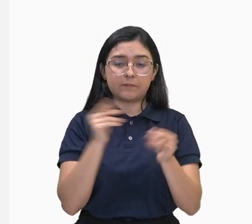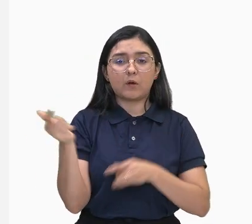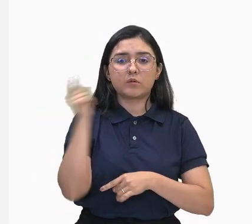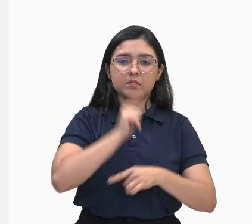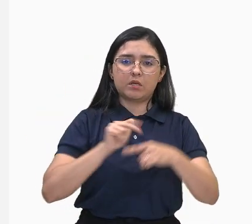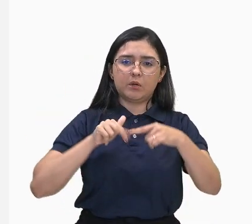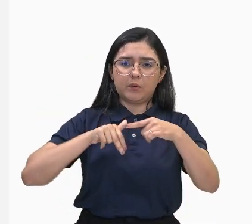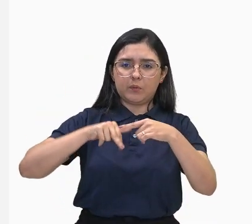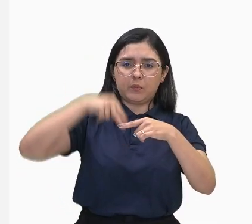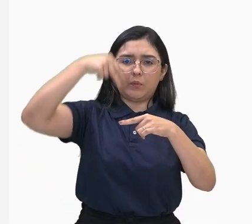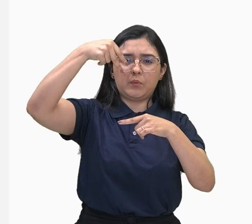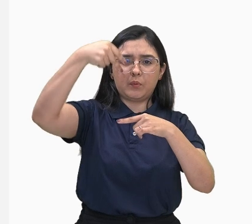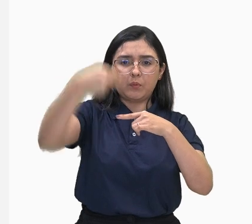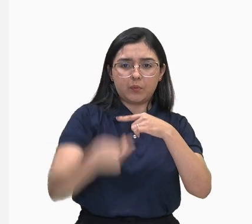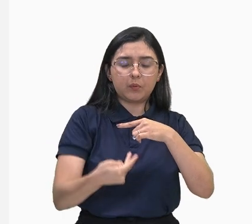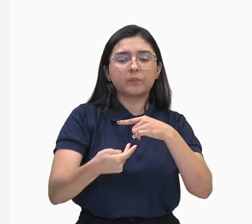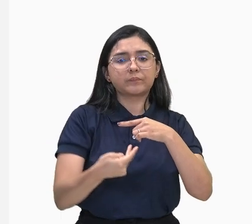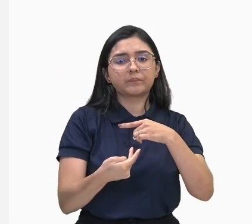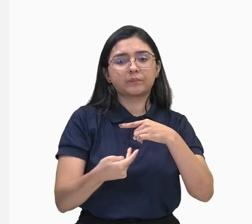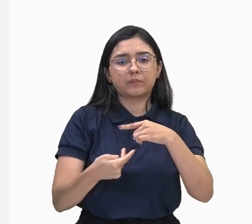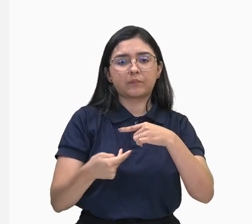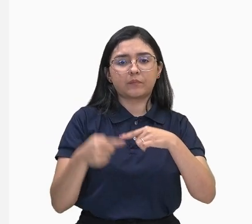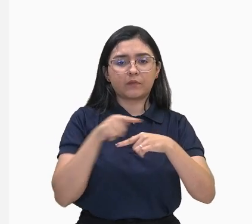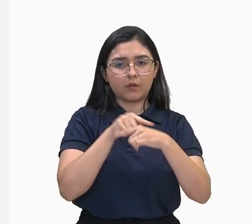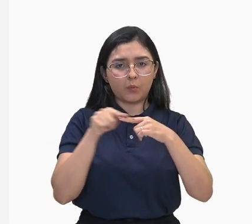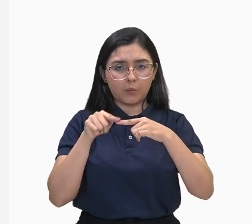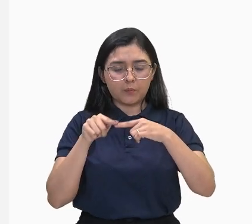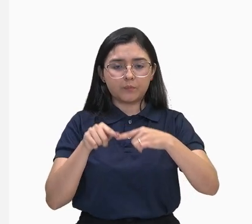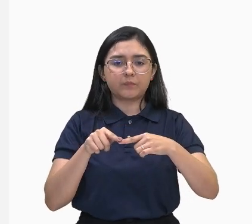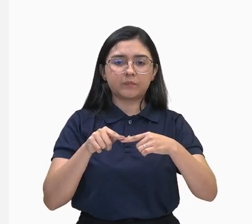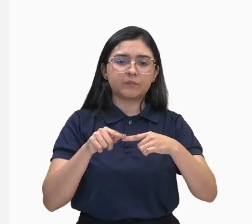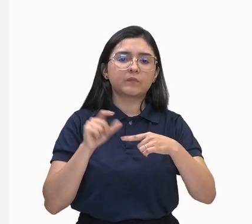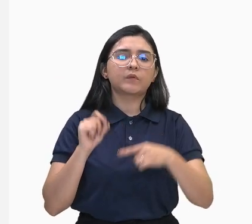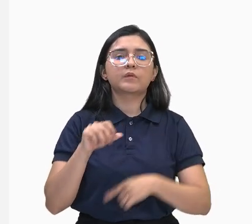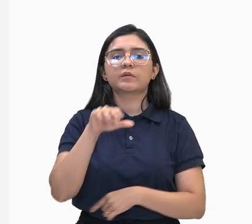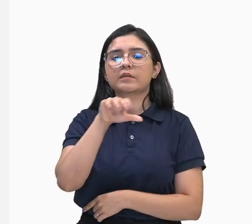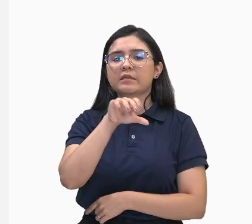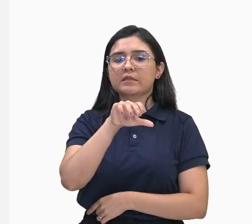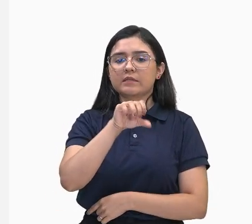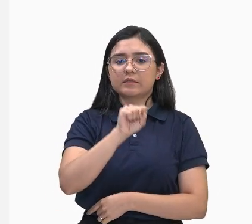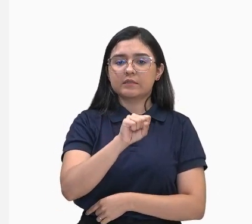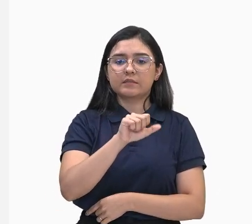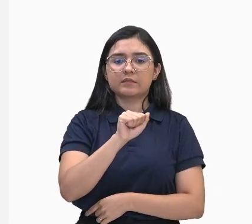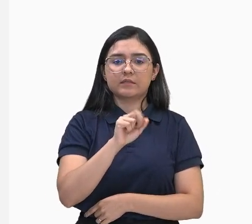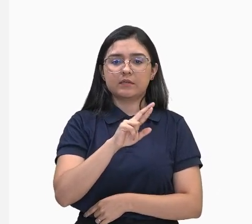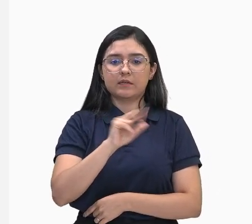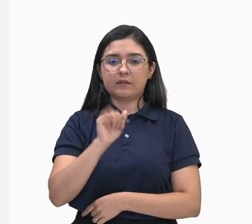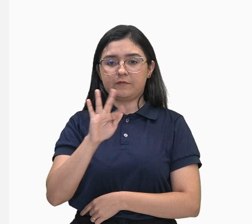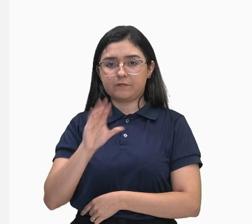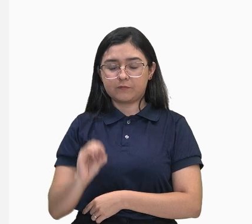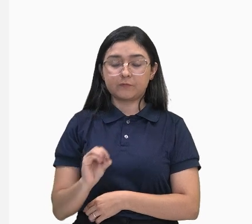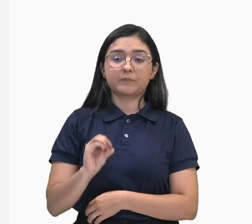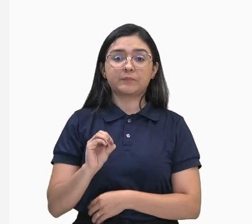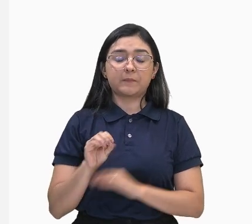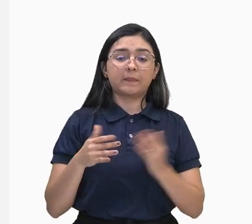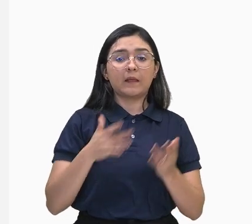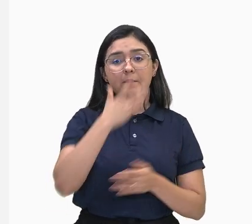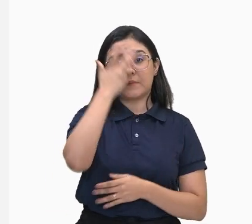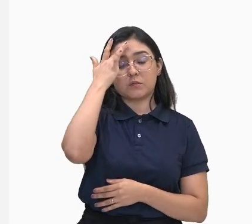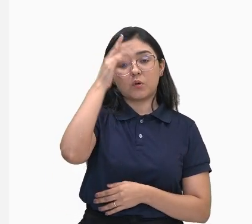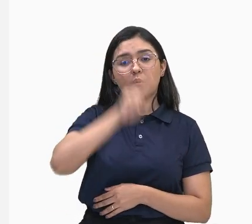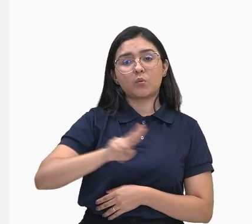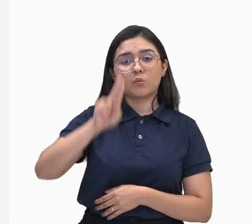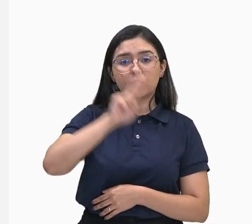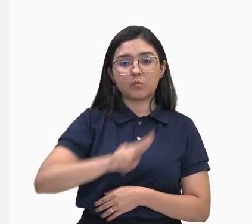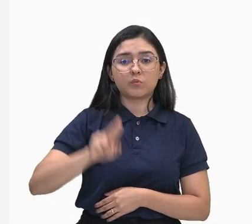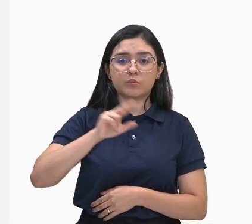altura, né, e passar por cima de um obstáculo, que é chamado de sarrafo. O atleta ele usa essa vara, né,